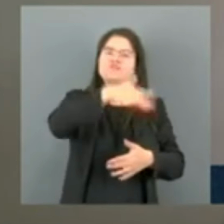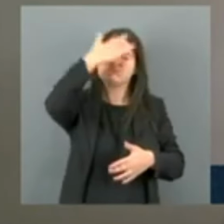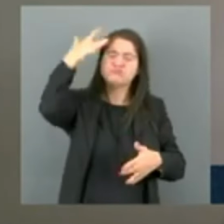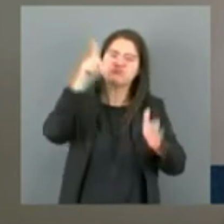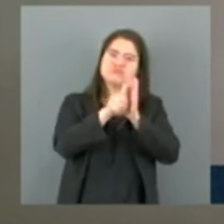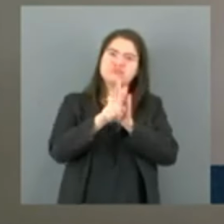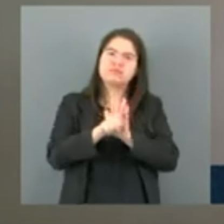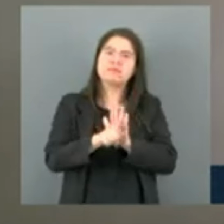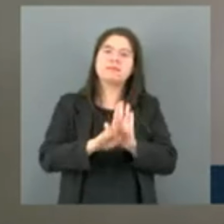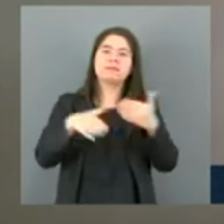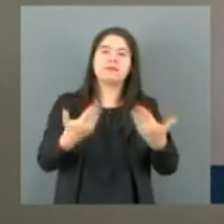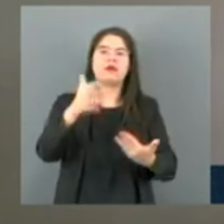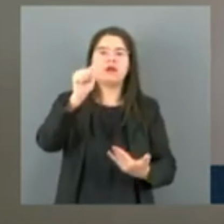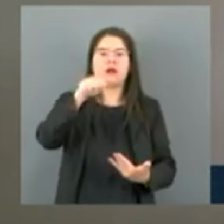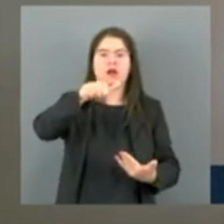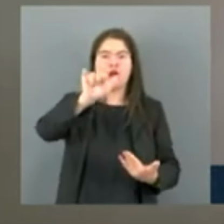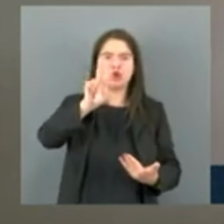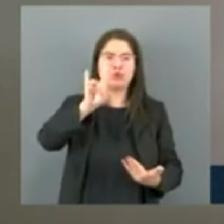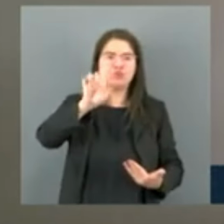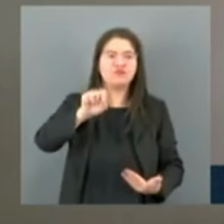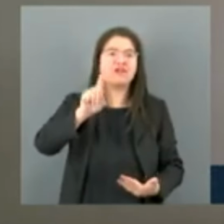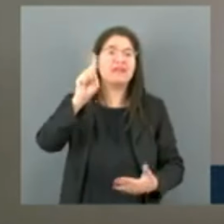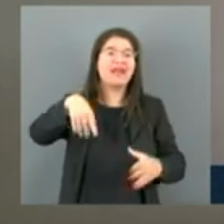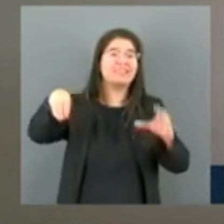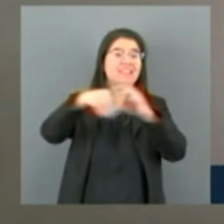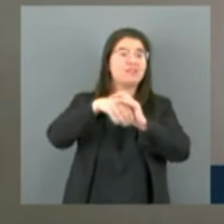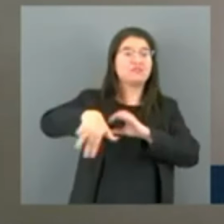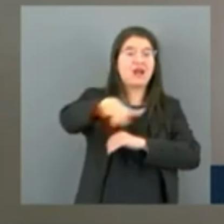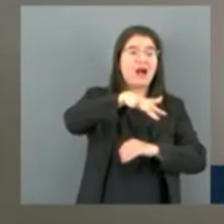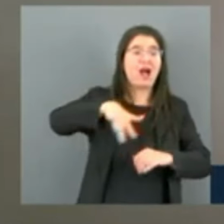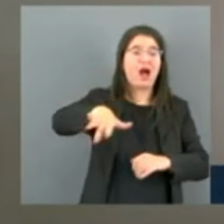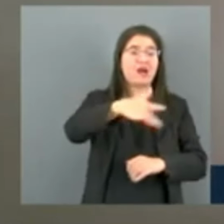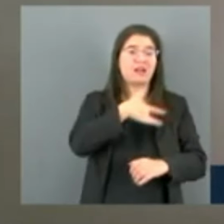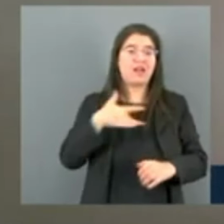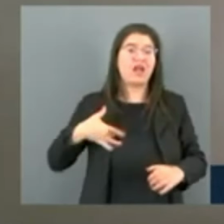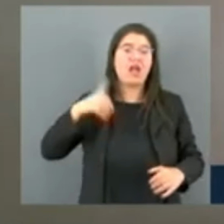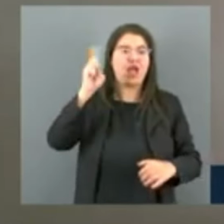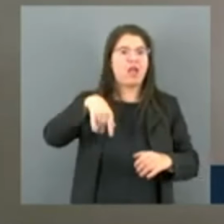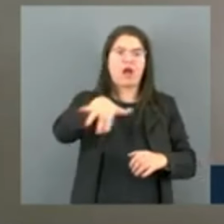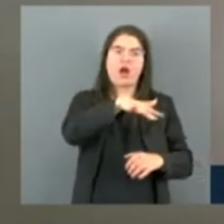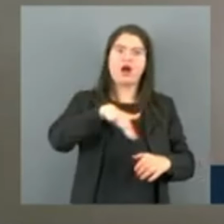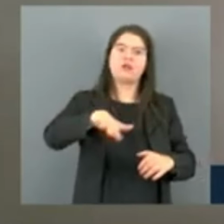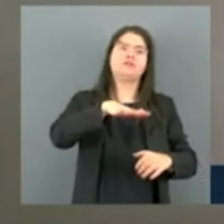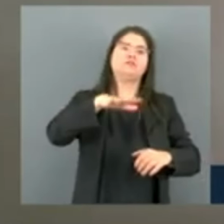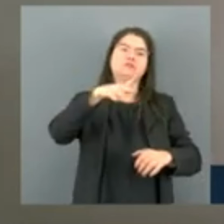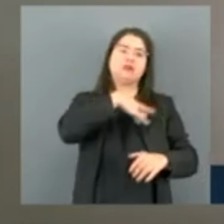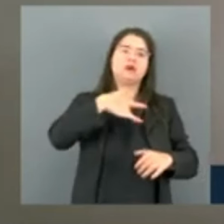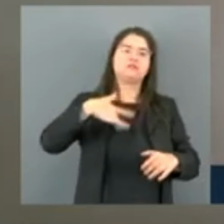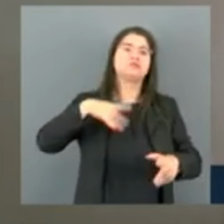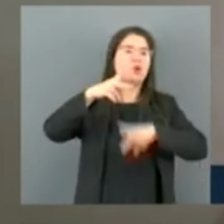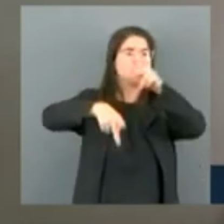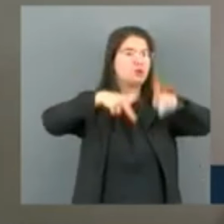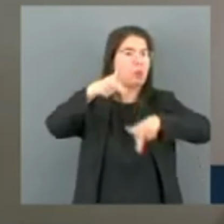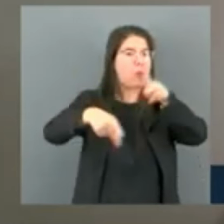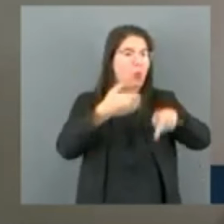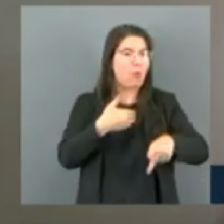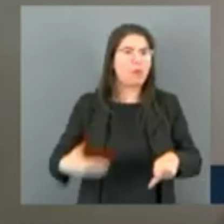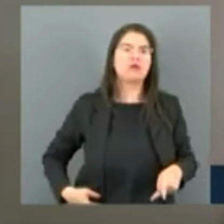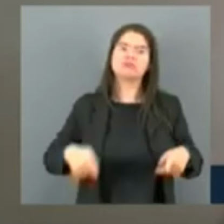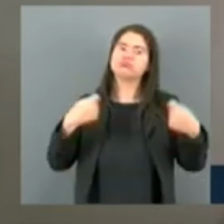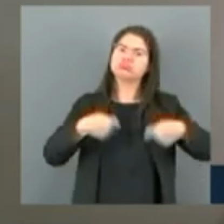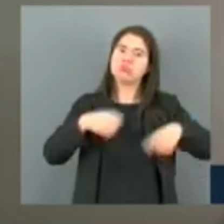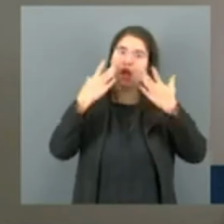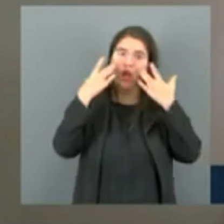o Ayurveda é algo que está dentro da área da saúde, lida com saúde pública e devemos tratar isso como tal. E o